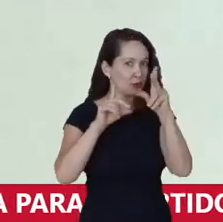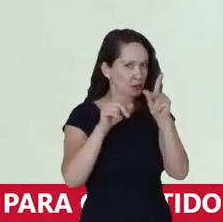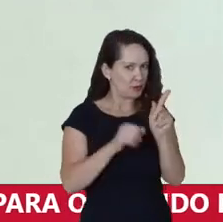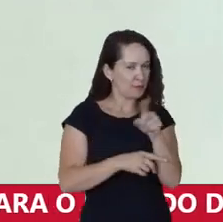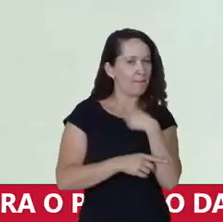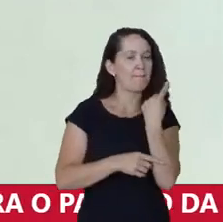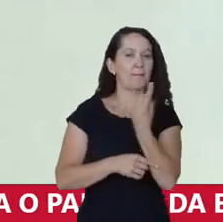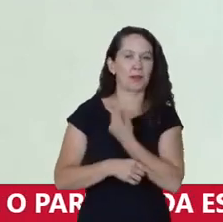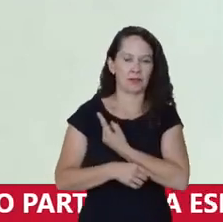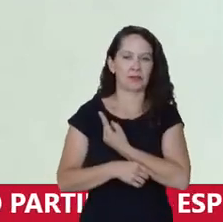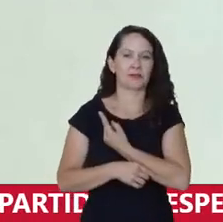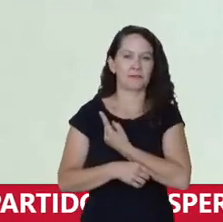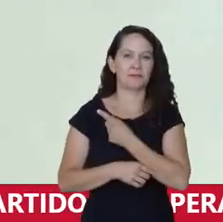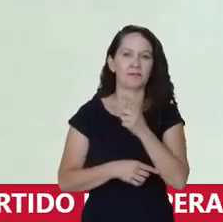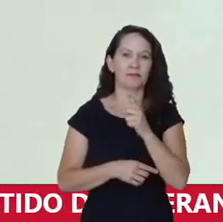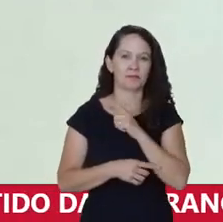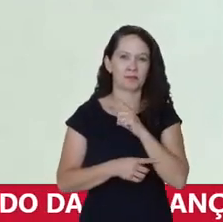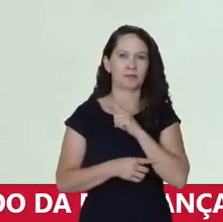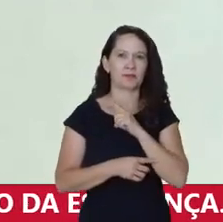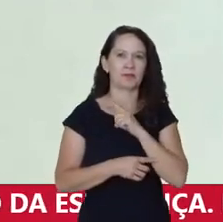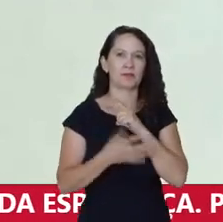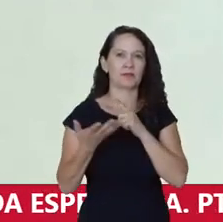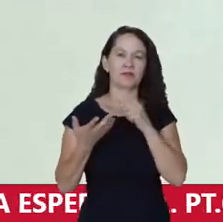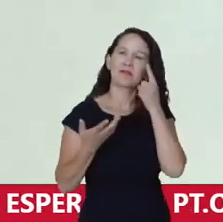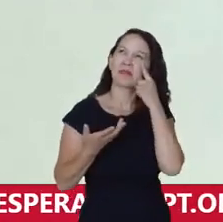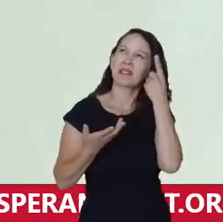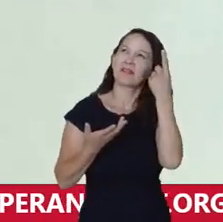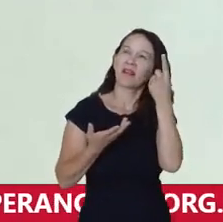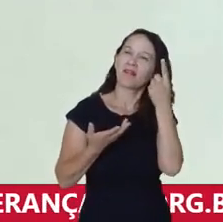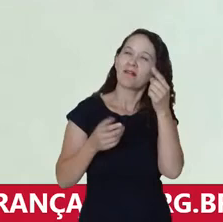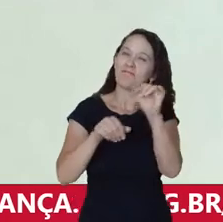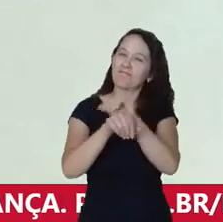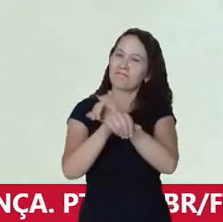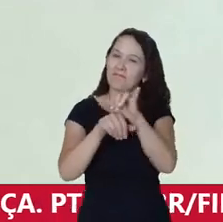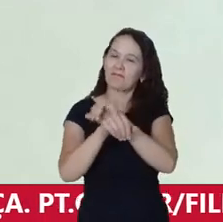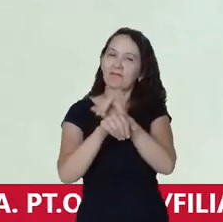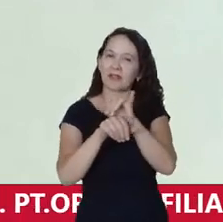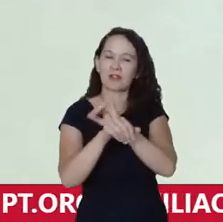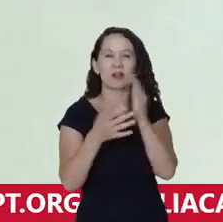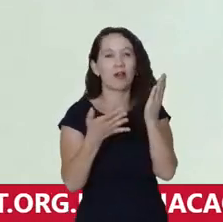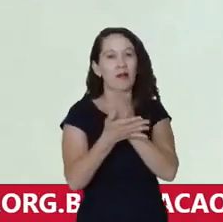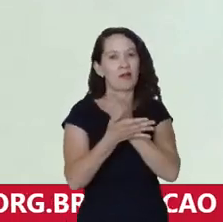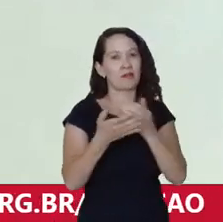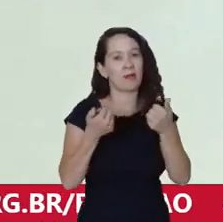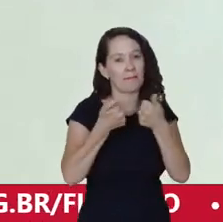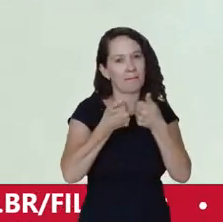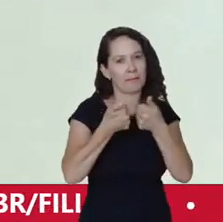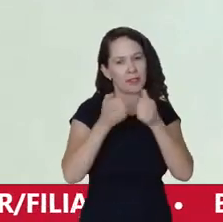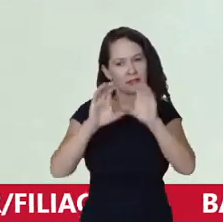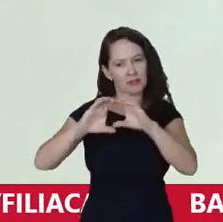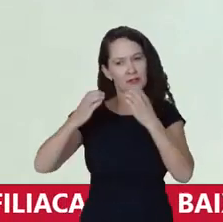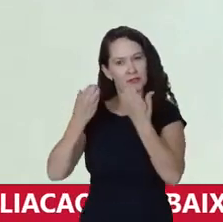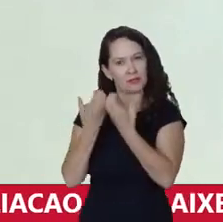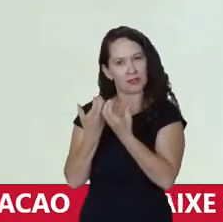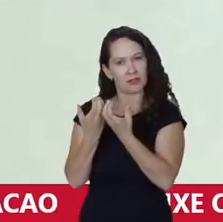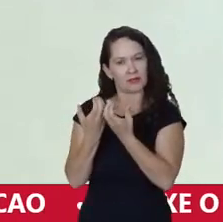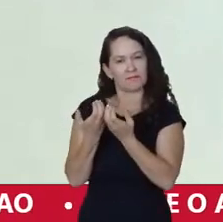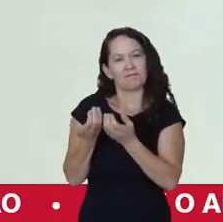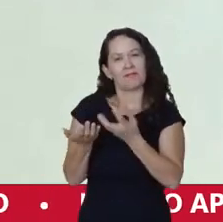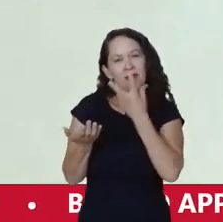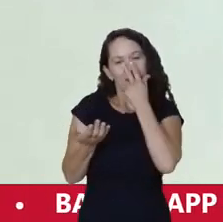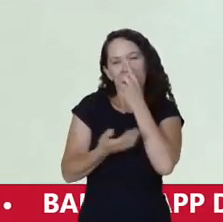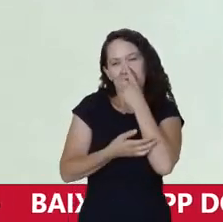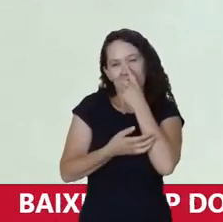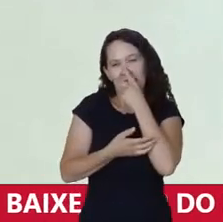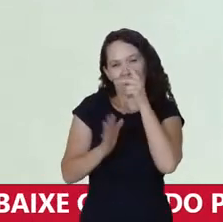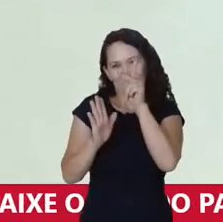fizemos uma pegada, digamos, de algo que é mais próximo, mais familiar, porque é o